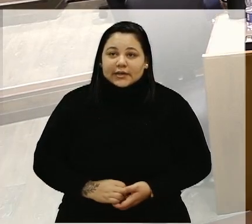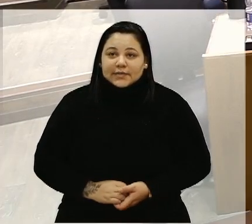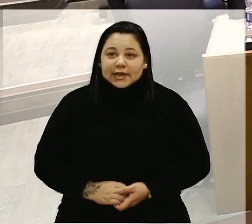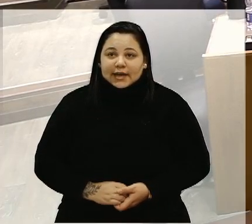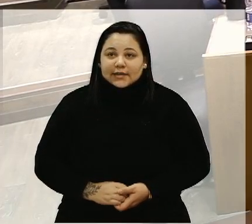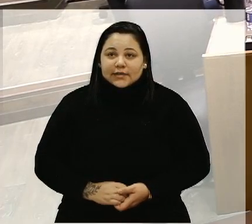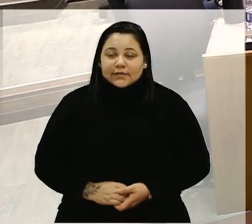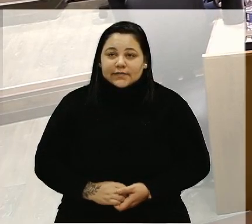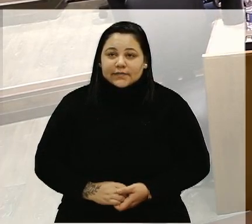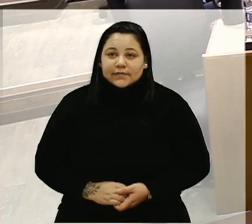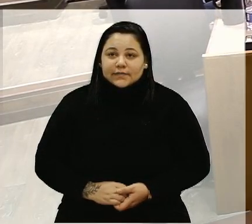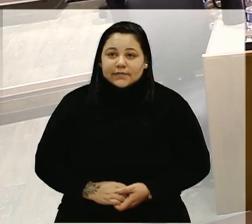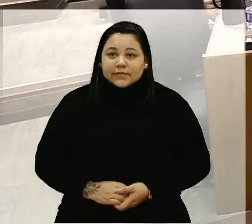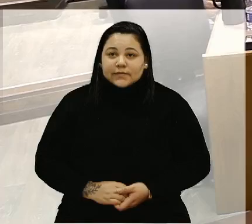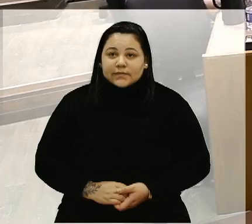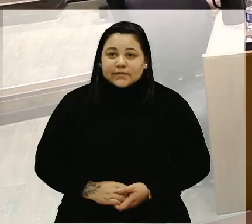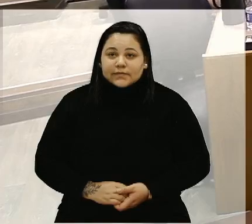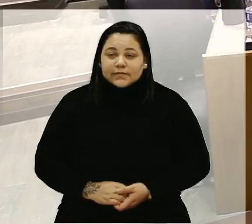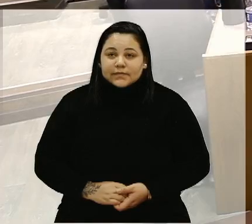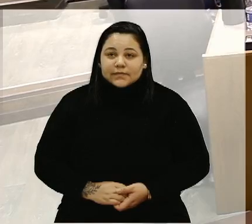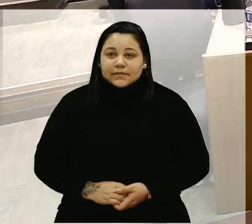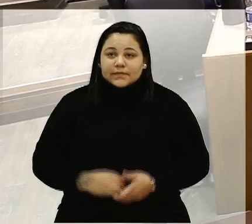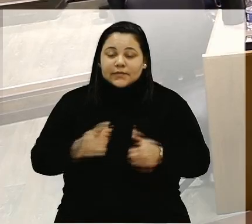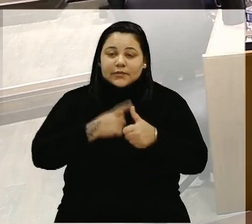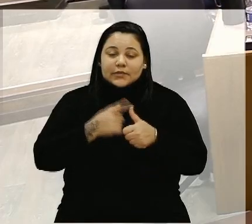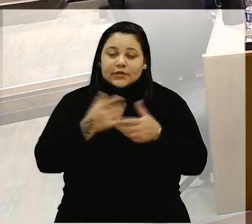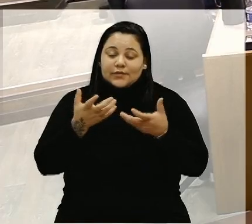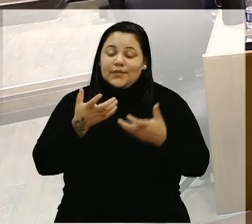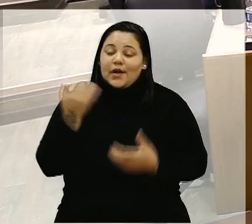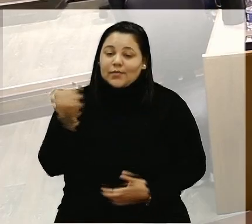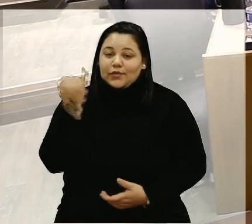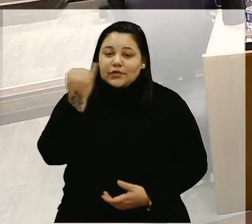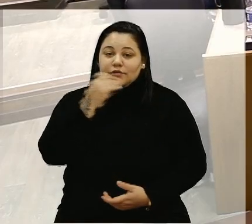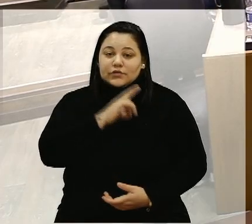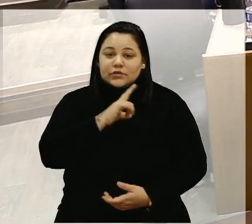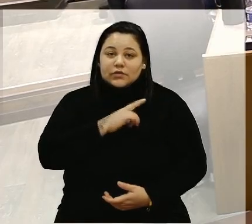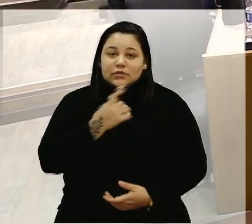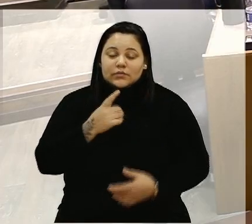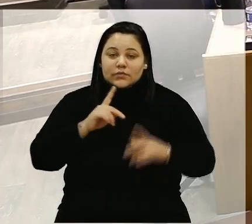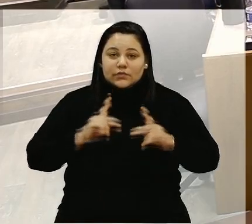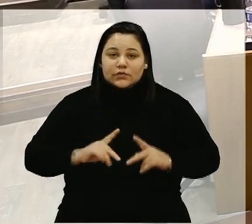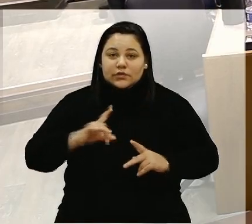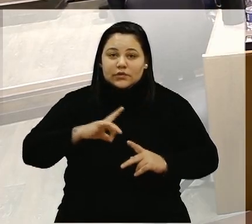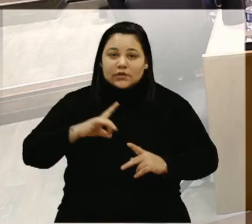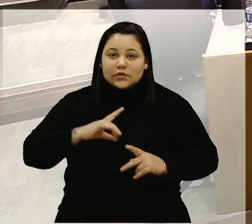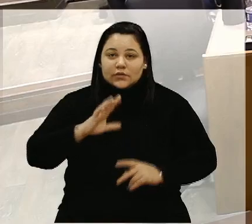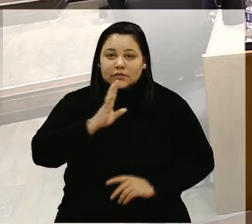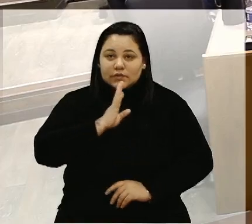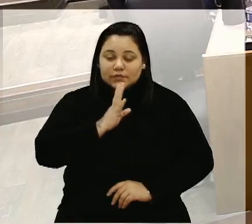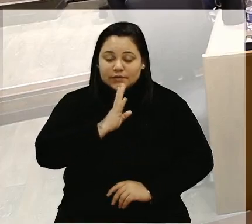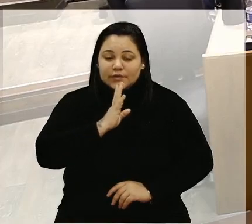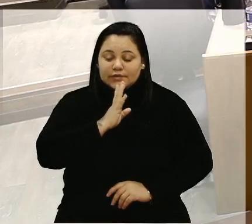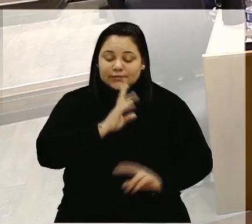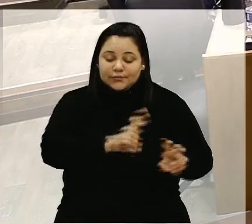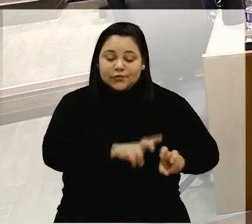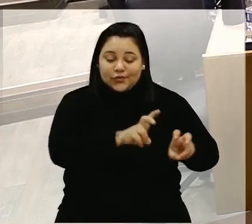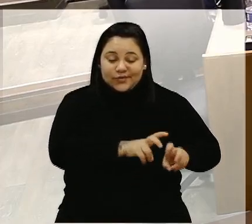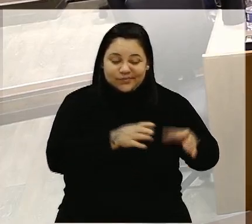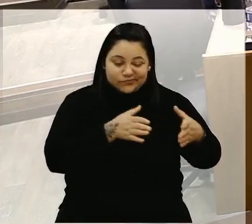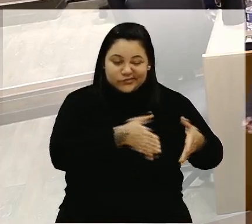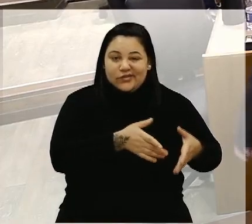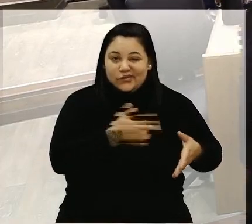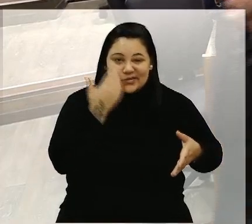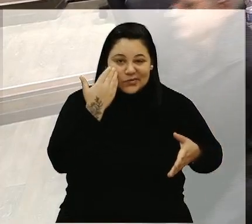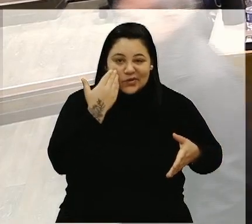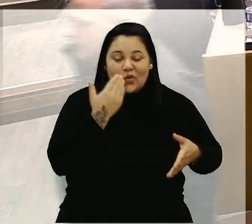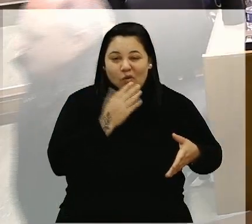pelo retorno. É muito importante ter uma pessoa com o conhecimento que o senhor tem do interior aqui junto com a